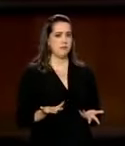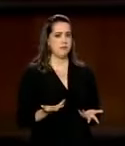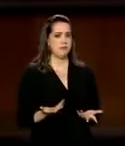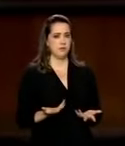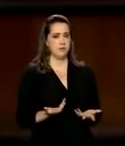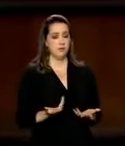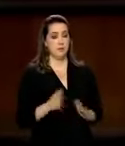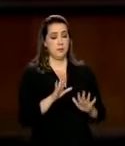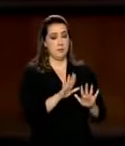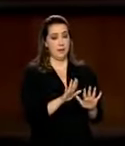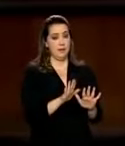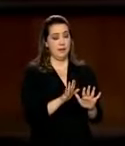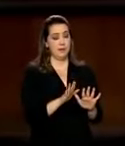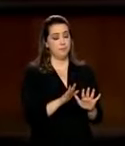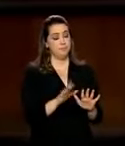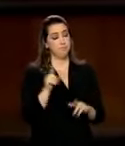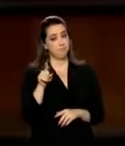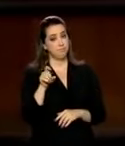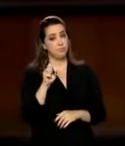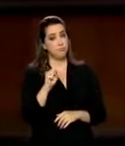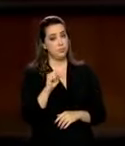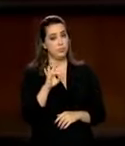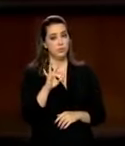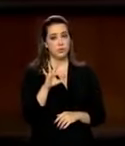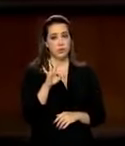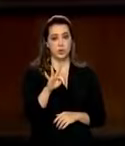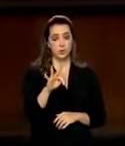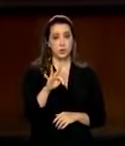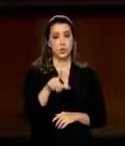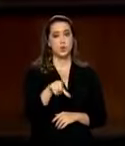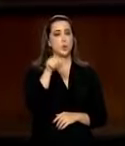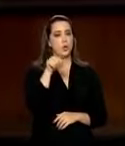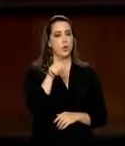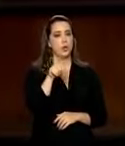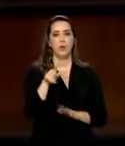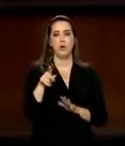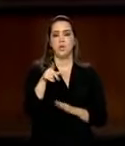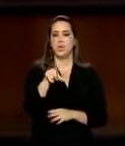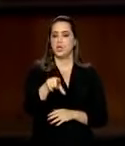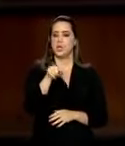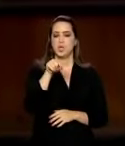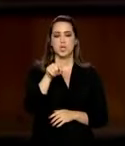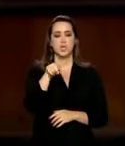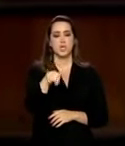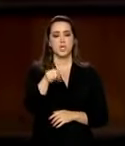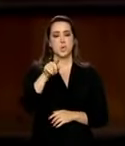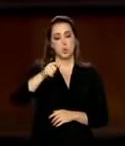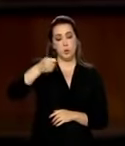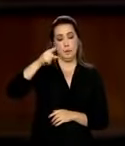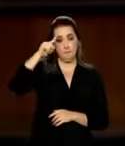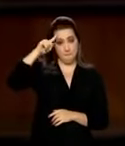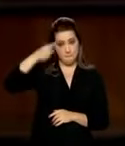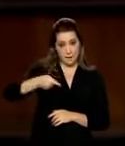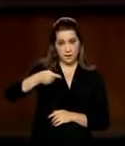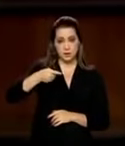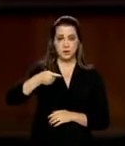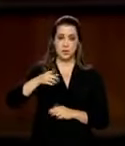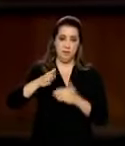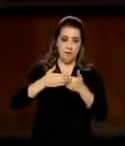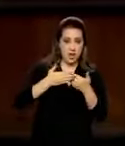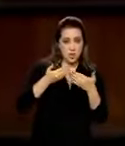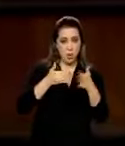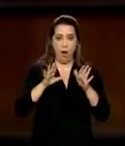momento que o Supremo decidiu que governadores e prefeitos que tratariam dessa questão no final da linha, eu fiquei com as mãos atadas. Agora, não deixei